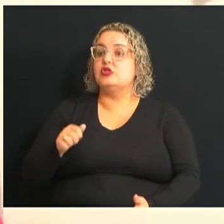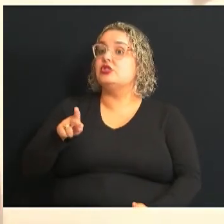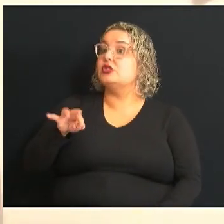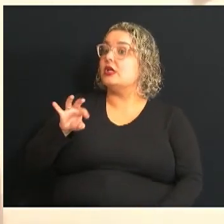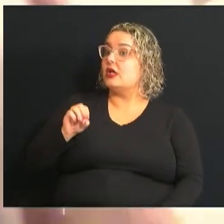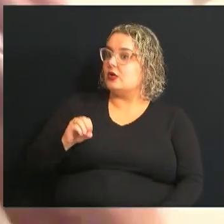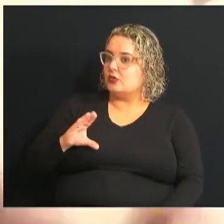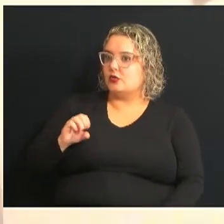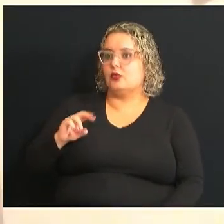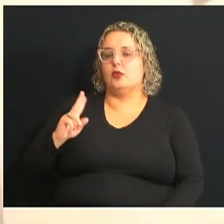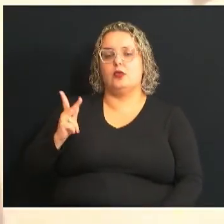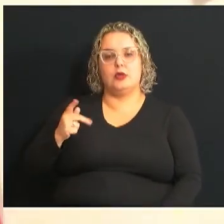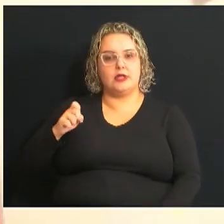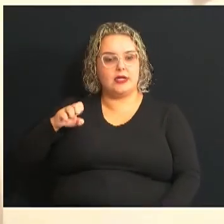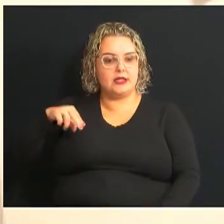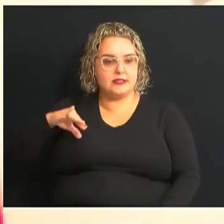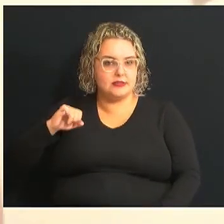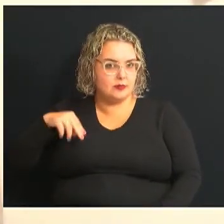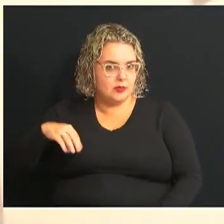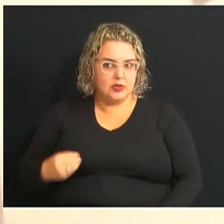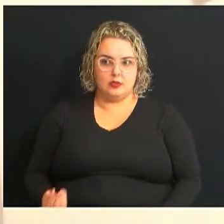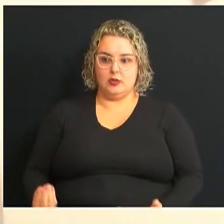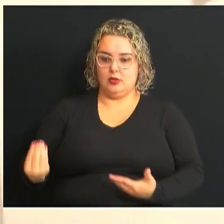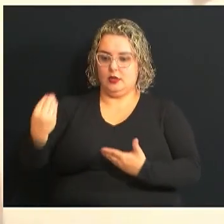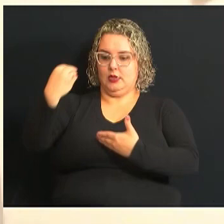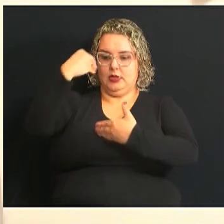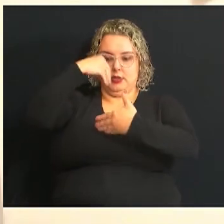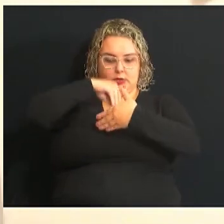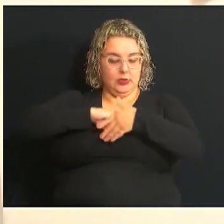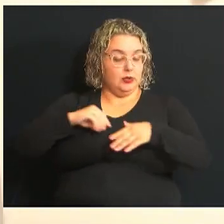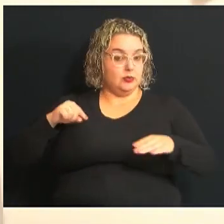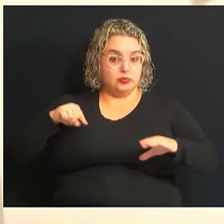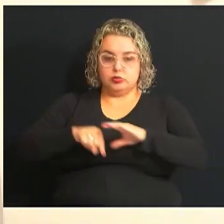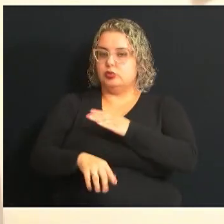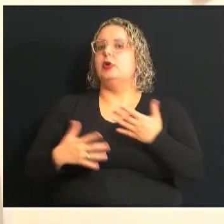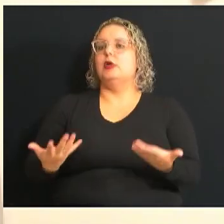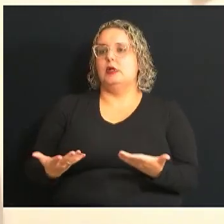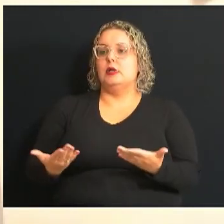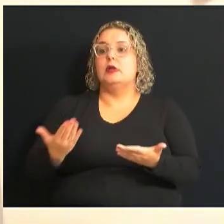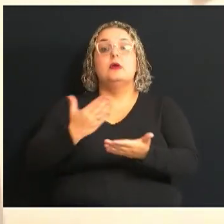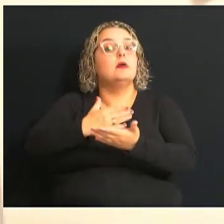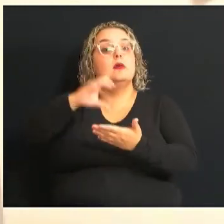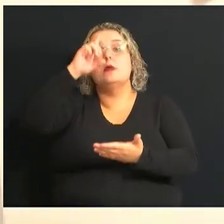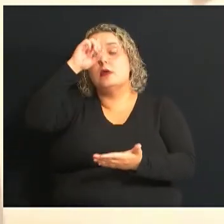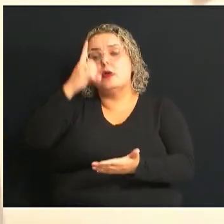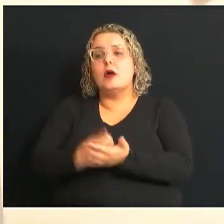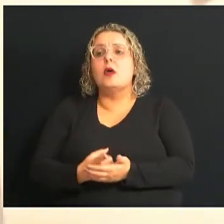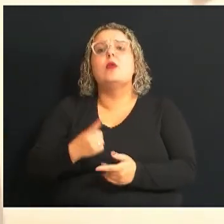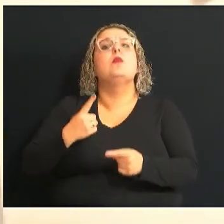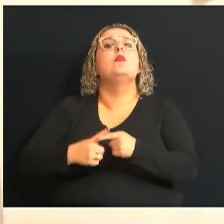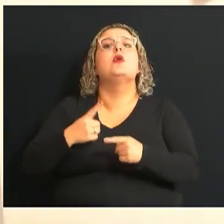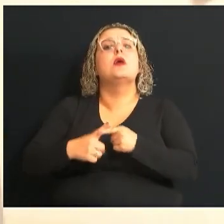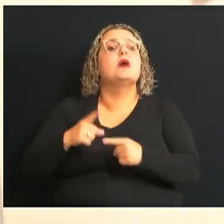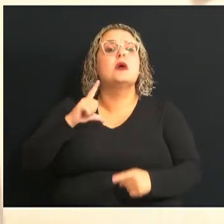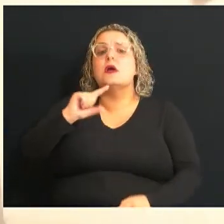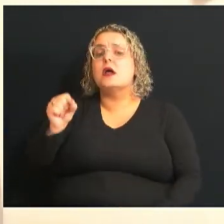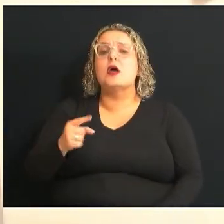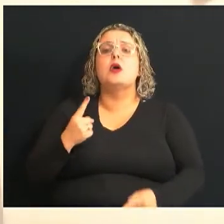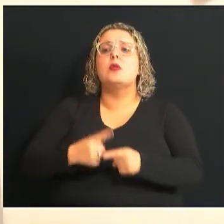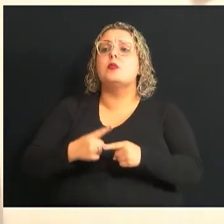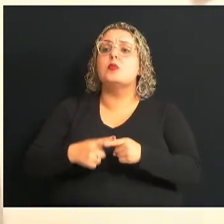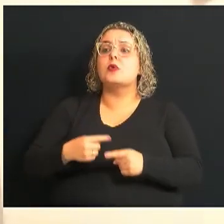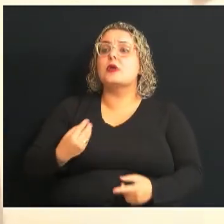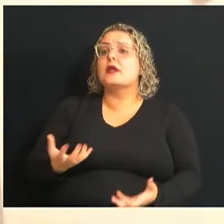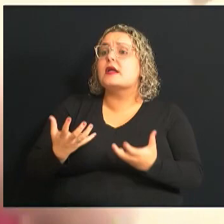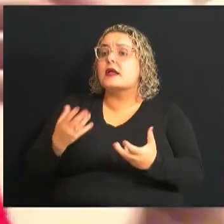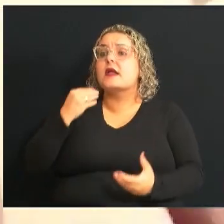assim tremendo, é um mergulho interno tremendo, né? E começa na decisão: por que você quer sair? Por que você quer viver essa experiência?